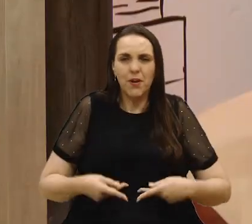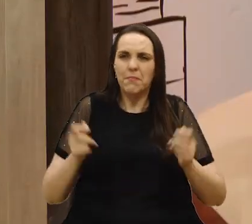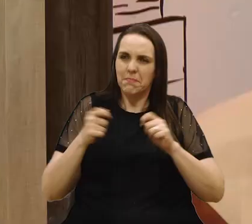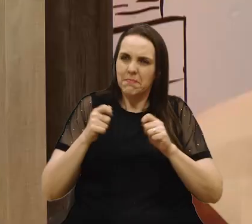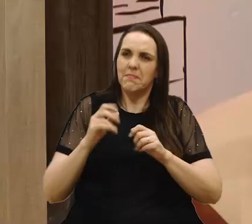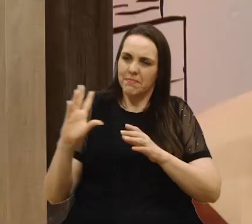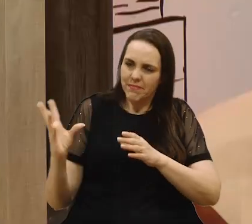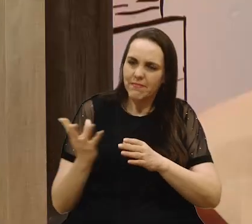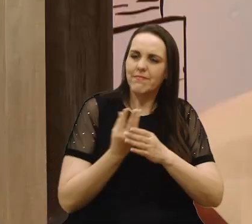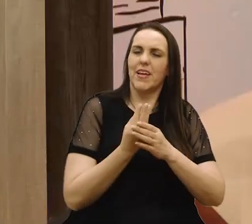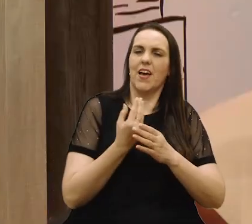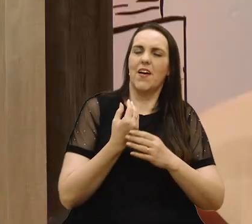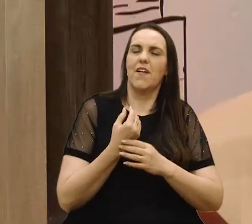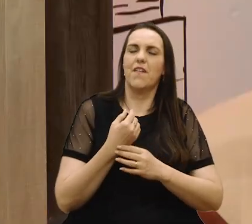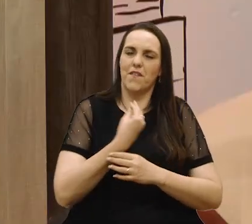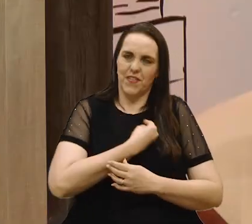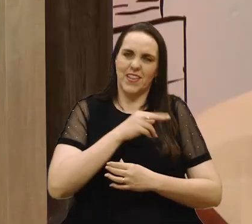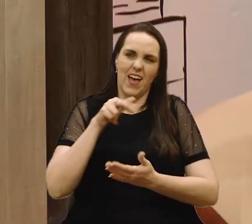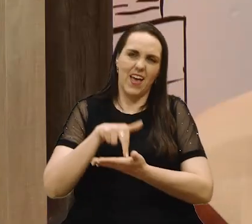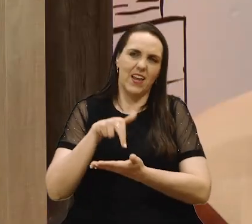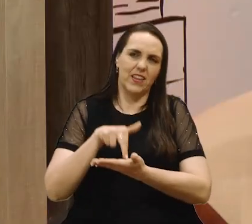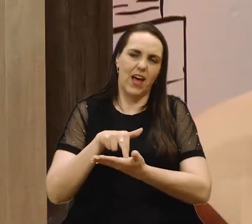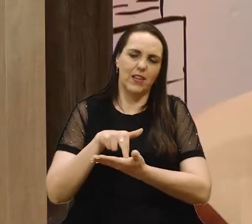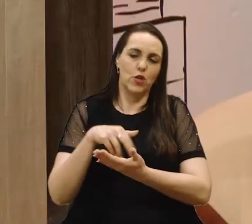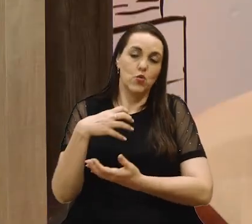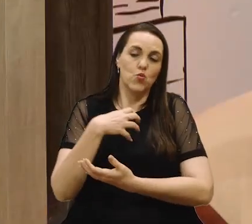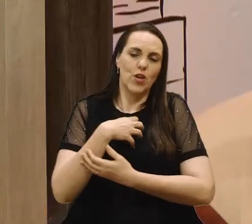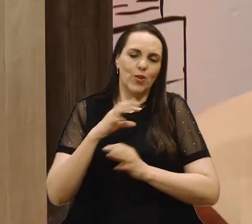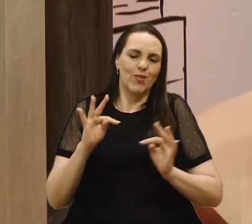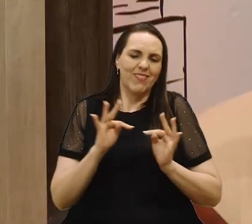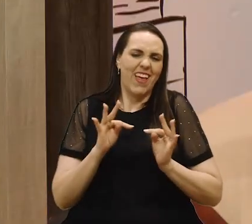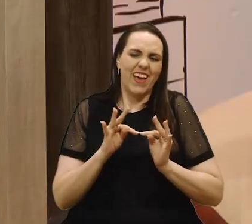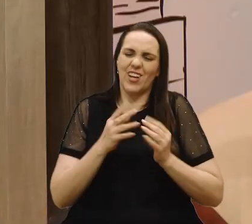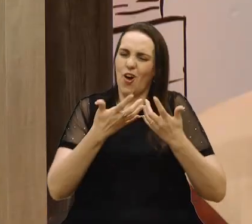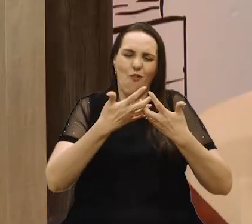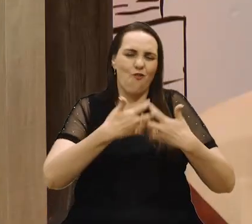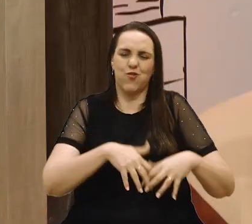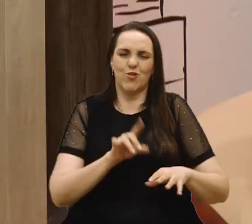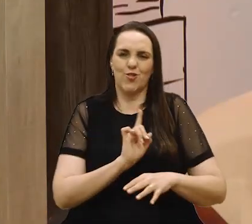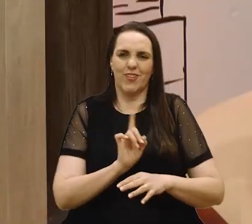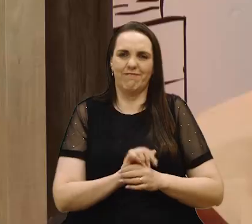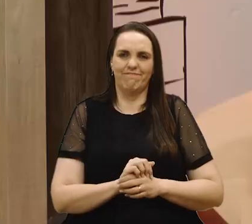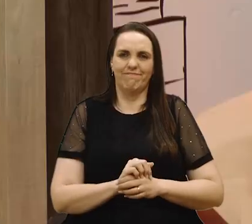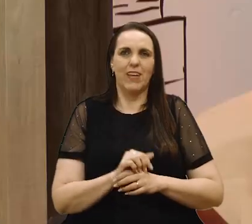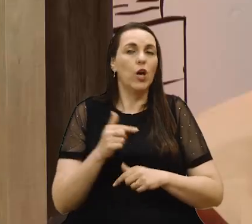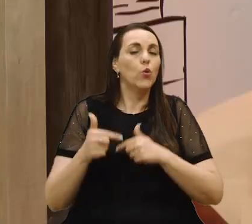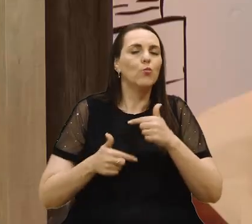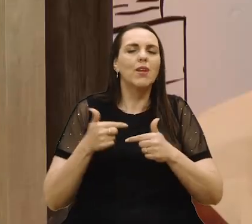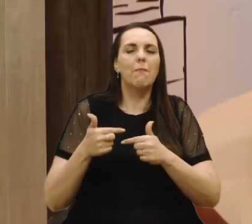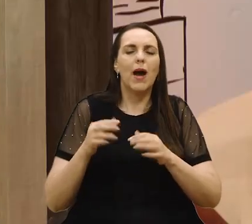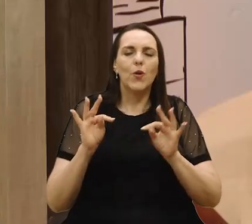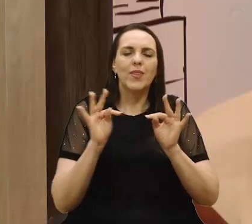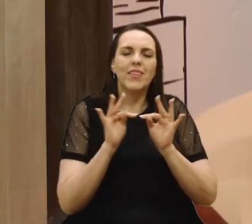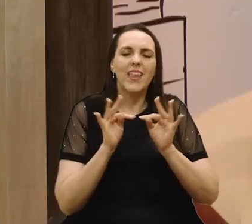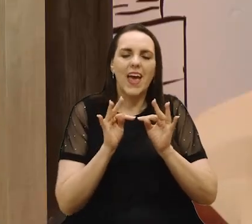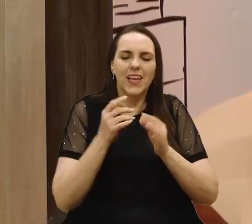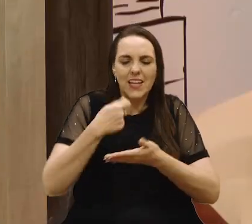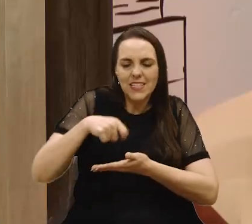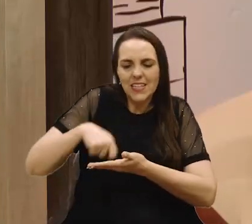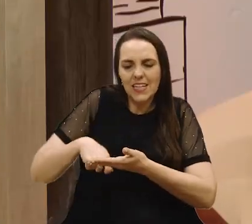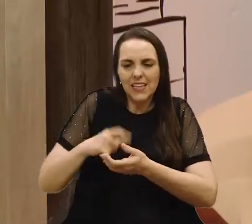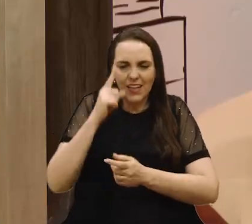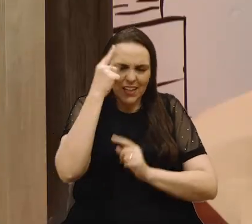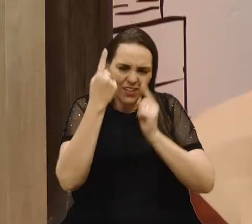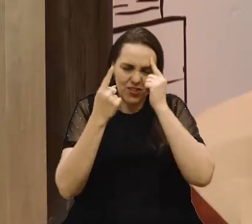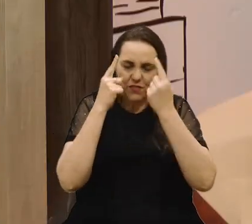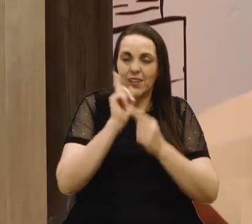real. Eu preciso trazer isso de alguma forma, e de uma forma técnica não funciona. Então, eu não trabalho com técnicas de escrita criativa,